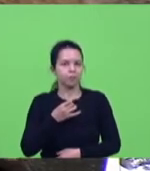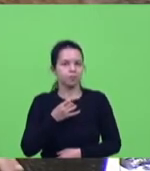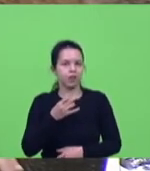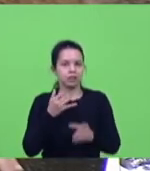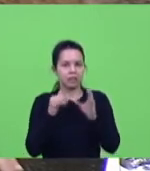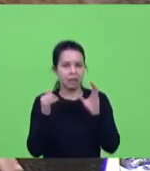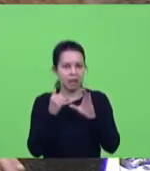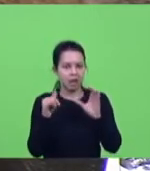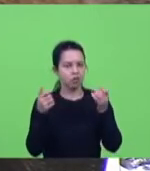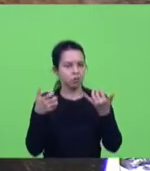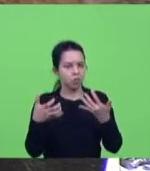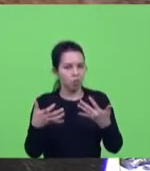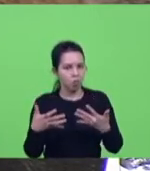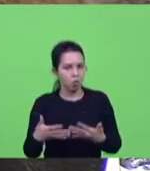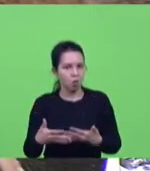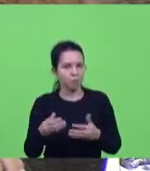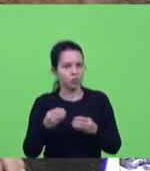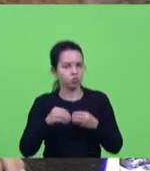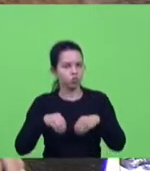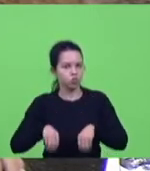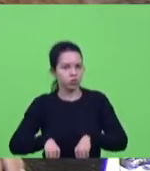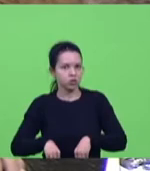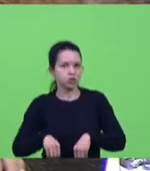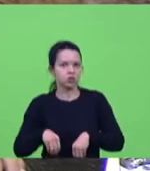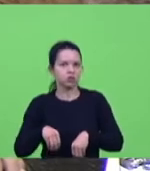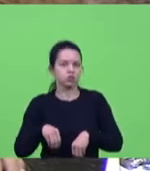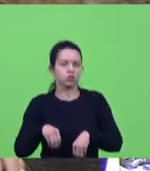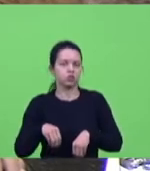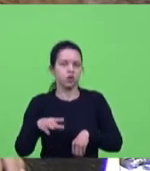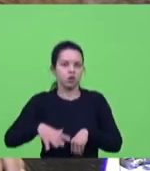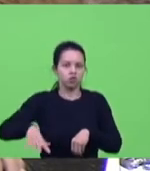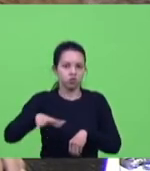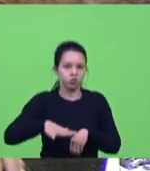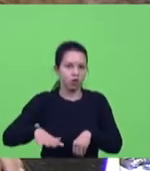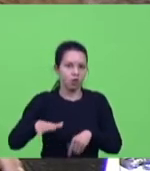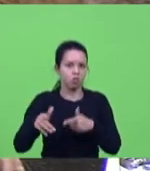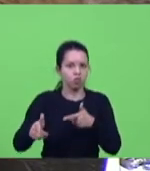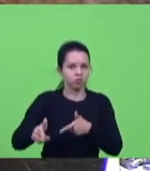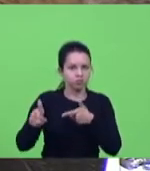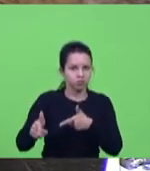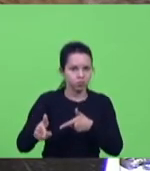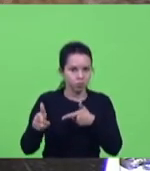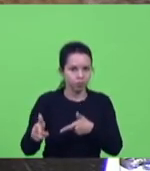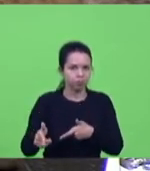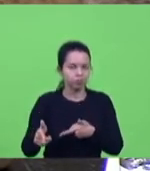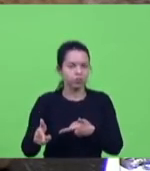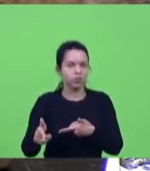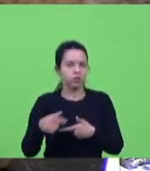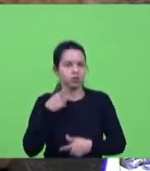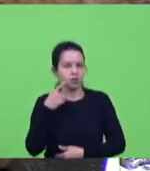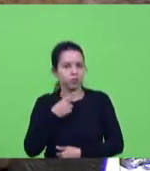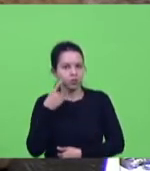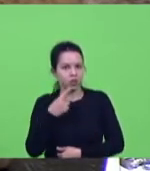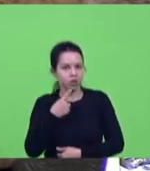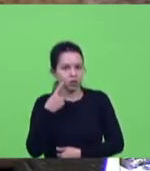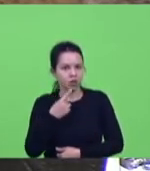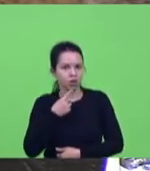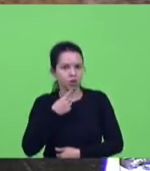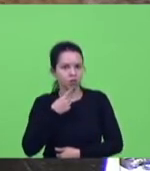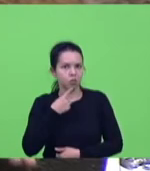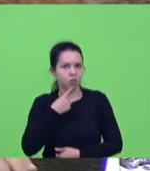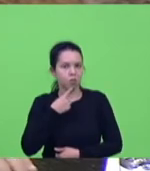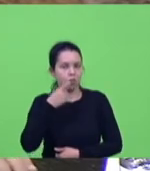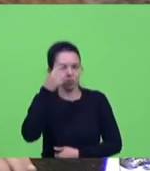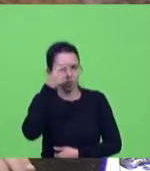foi, não? Prejuízo enorme à região de Vossa Excelência, lá, região de Caçador. Deputado Maurício Kudlak falou